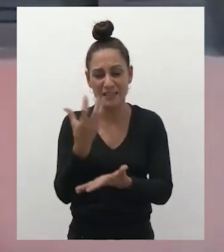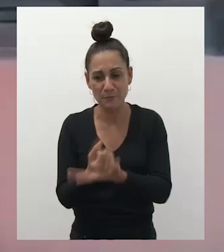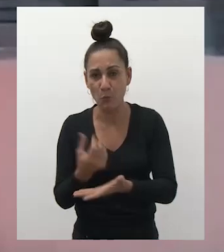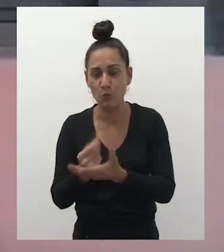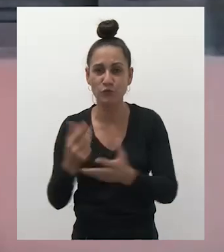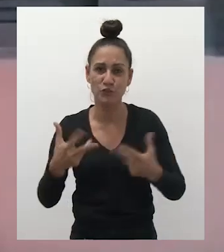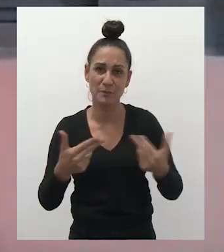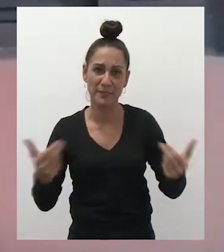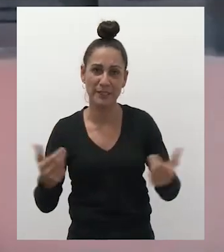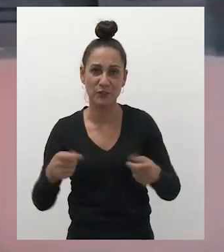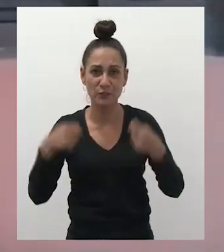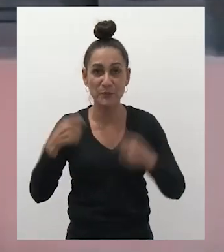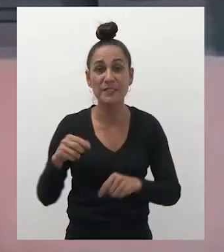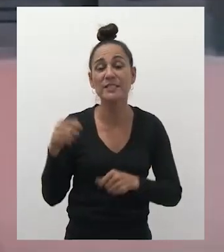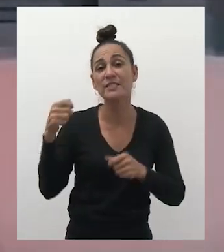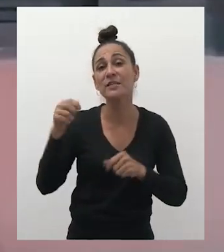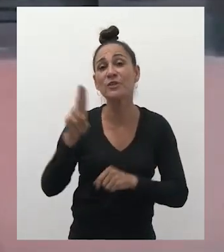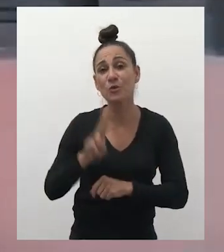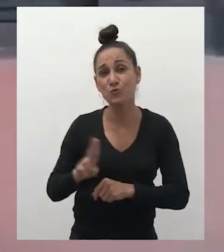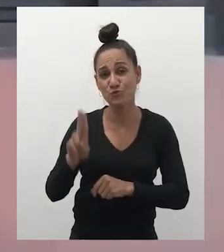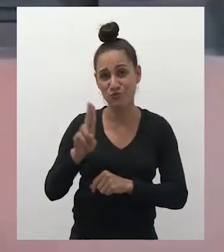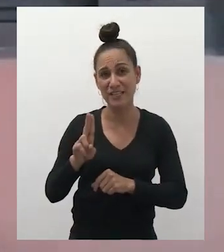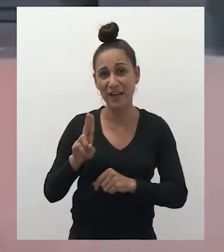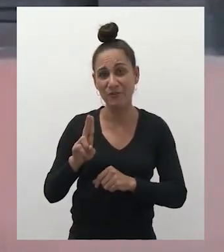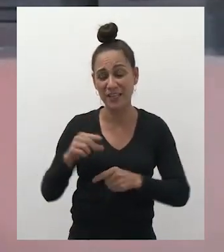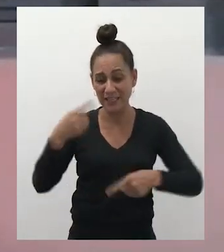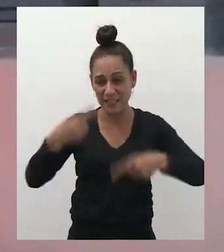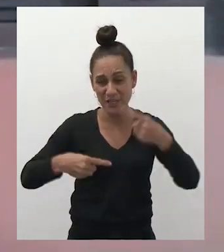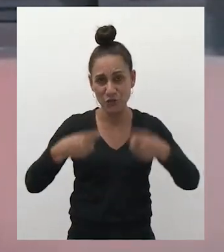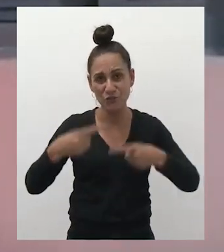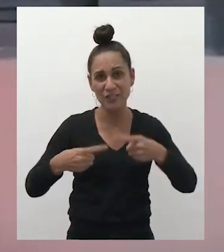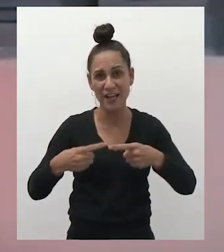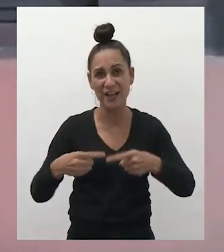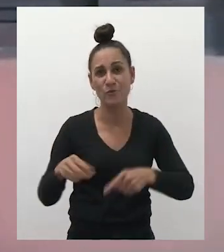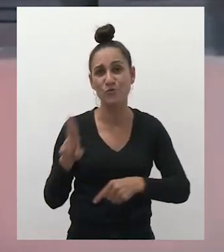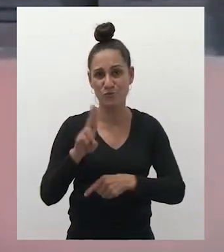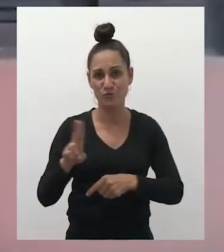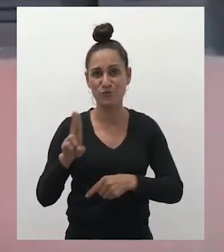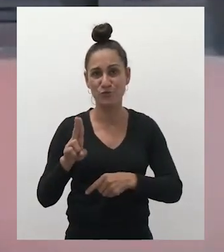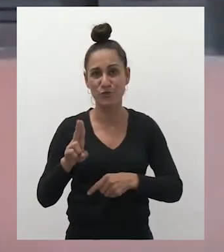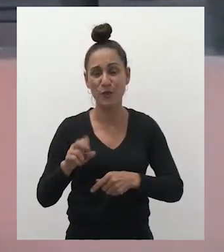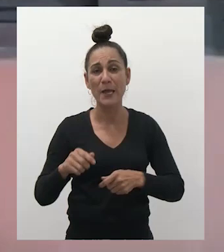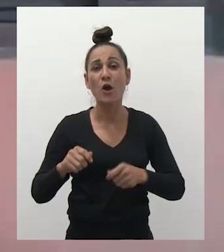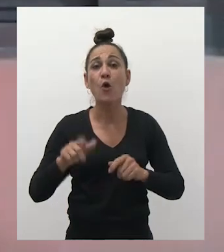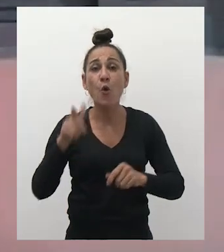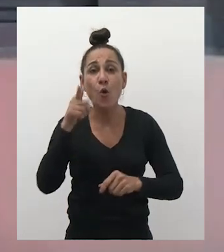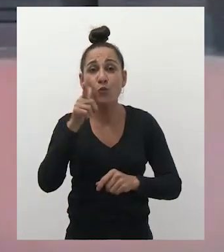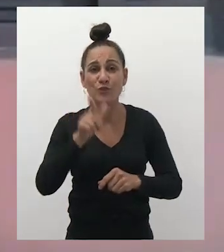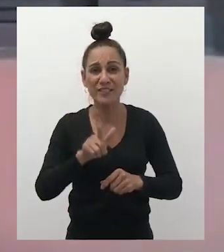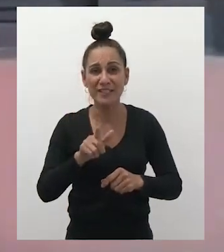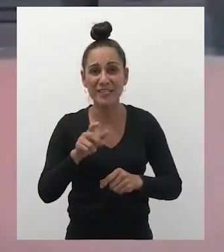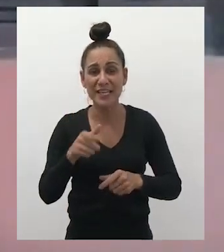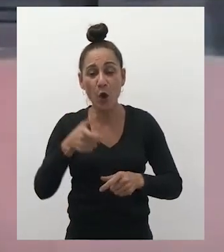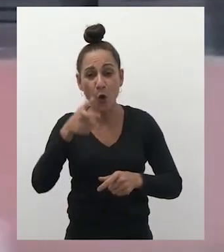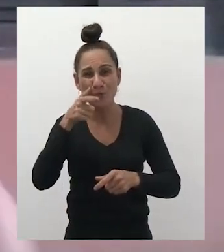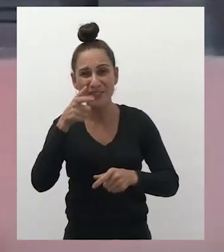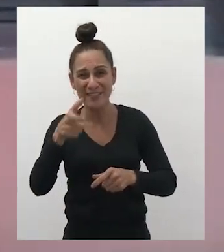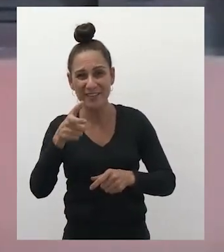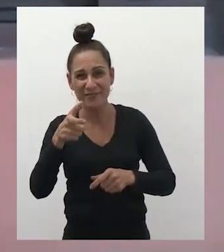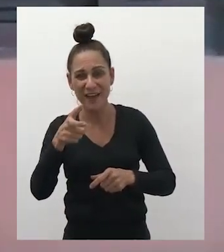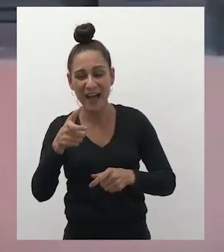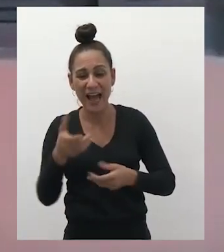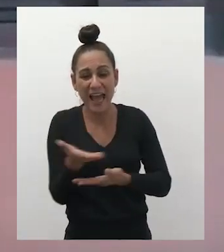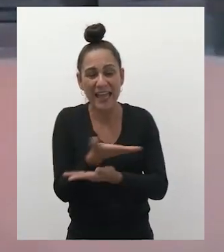gente precisa conseguir questionar esses recursos, conseguir fazer verificações, relação